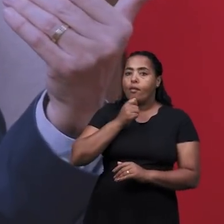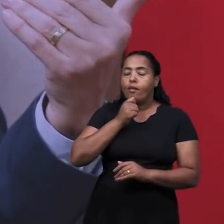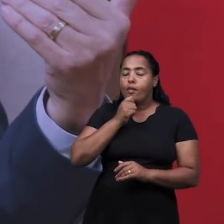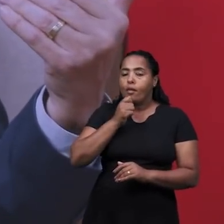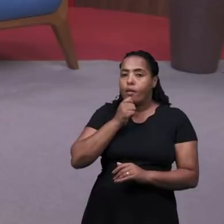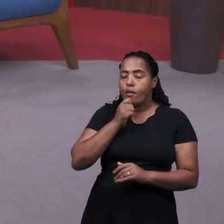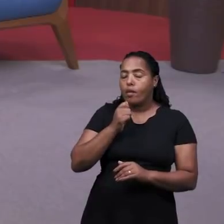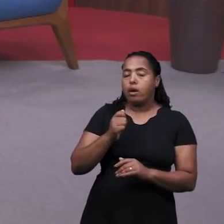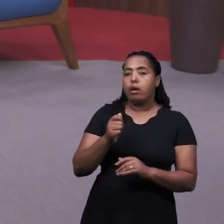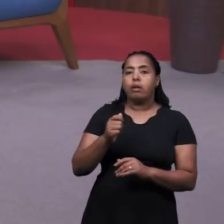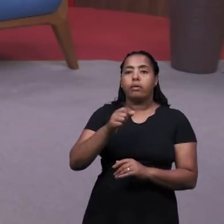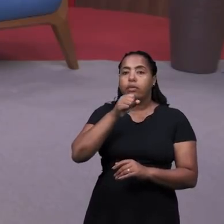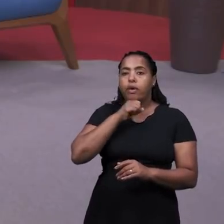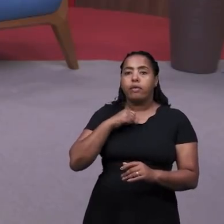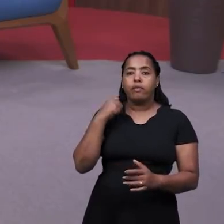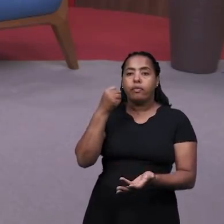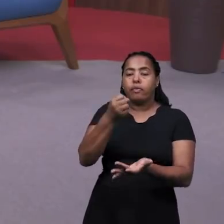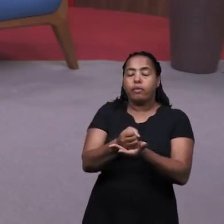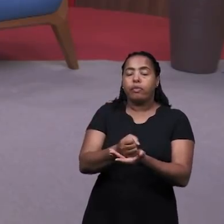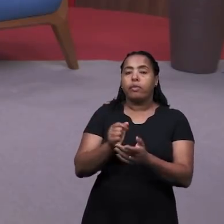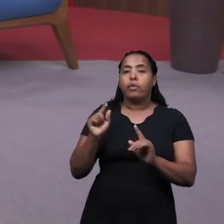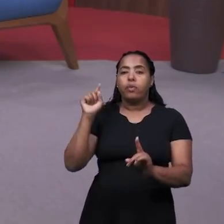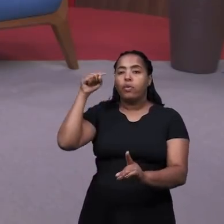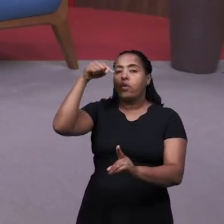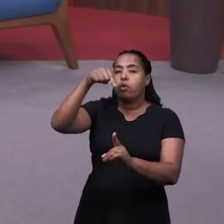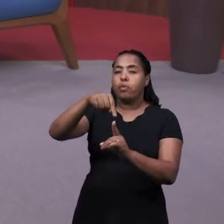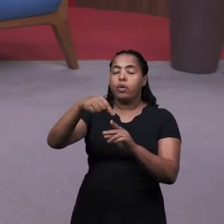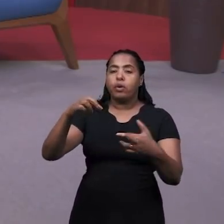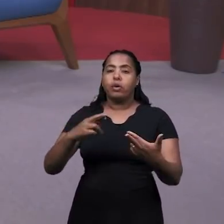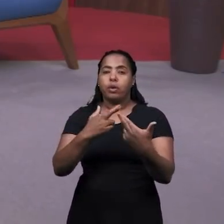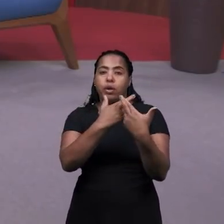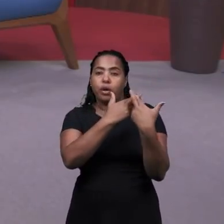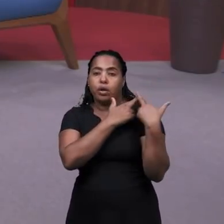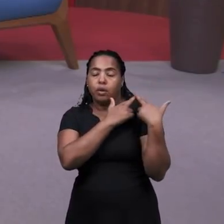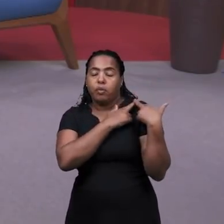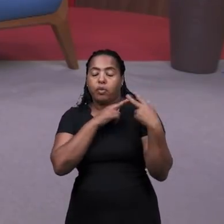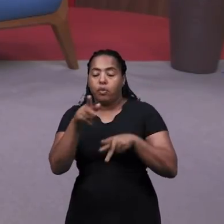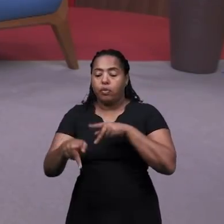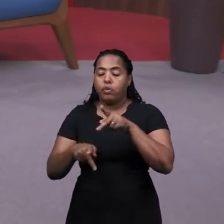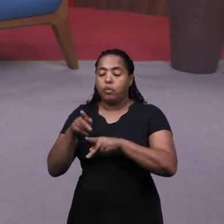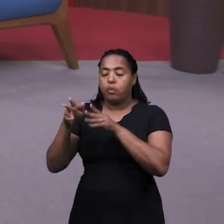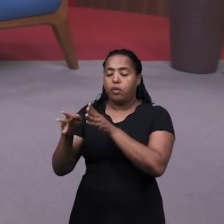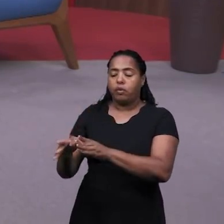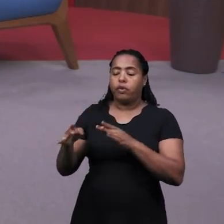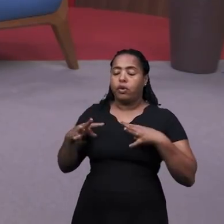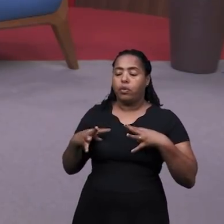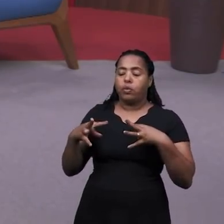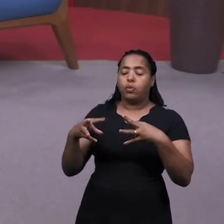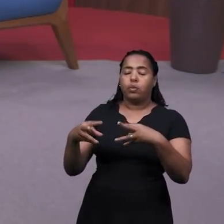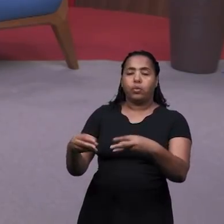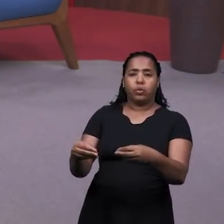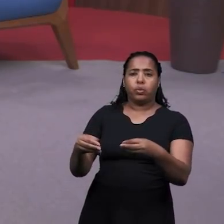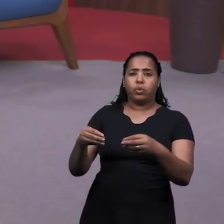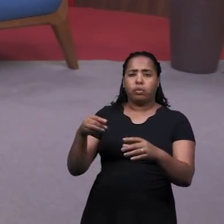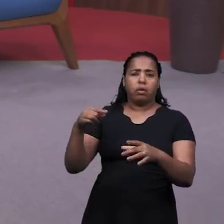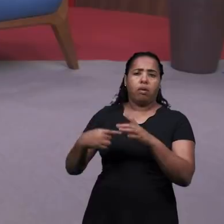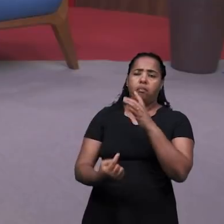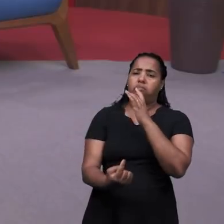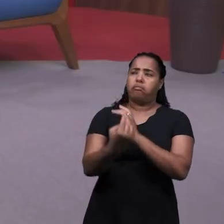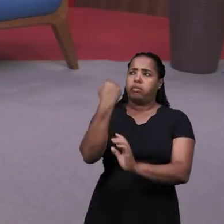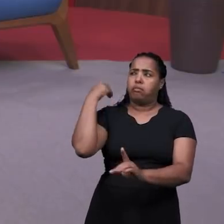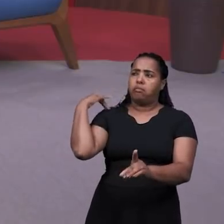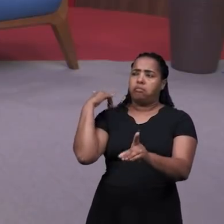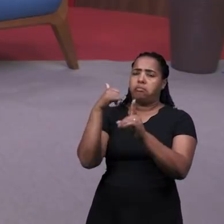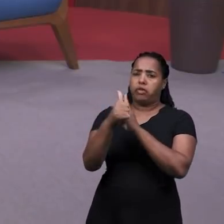Testamento. Exatamente. Esse objetivo, essa incumbência da igreja, tudo isso já estava